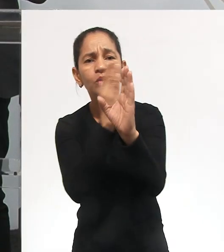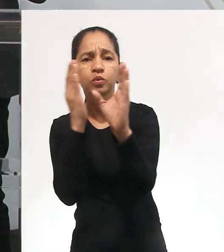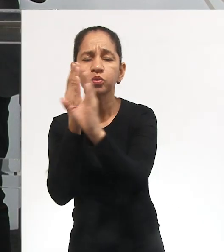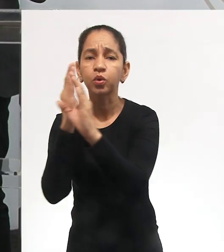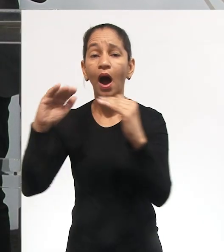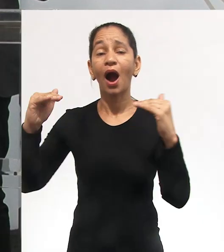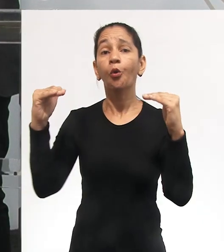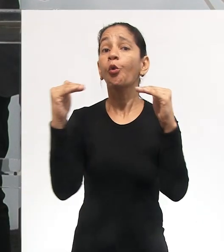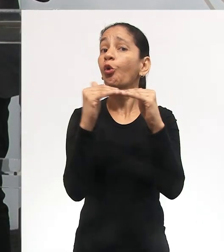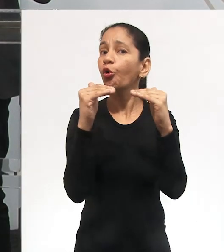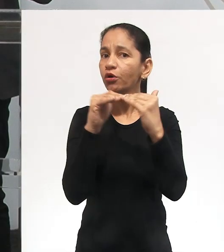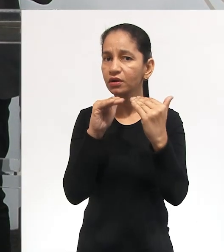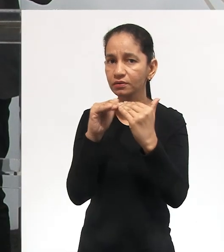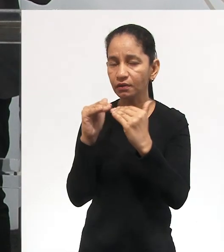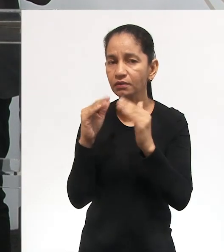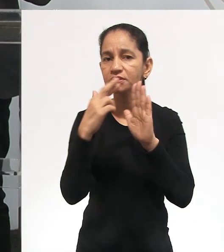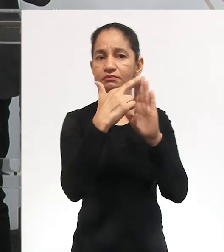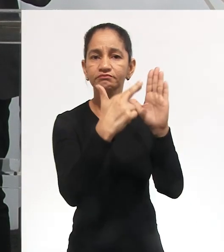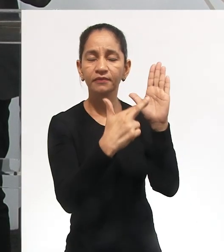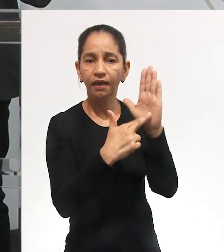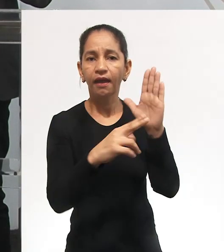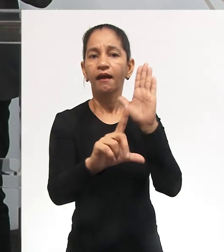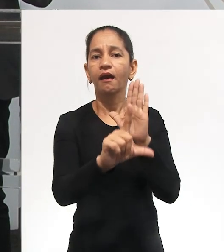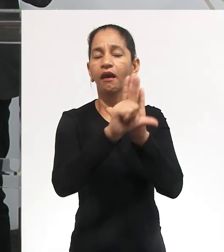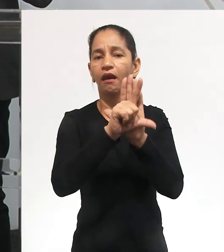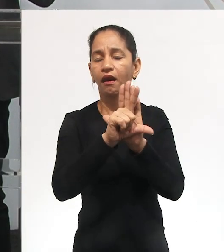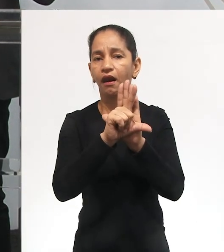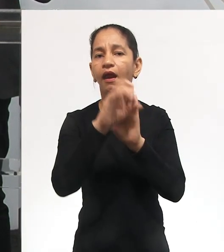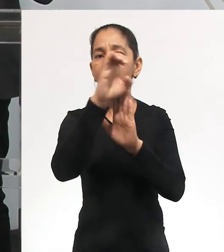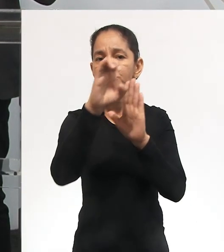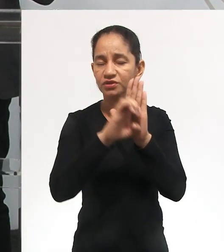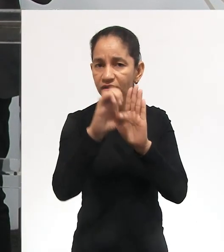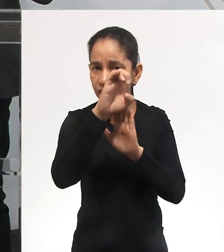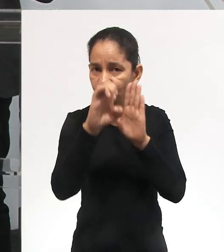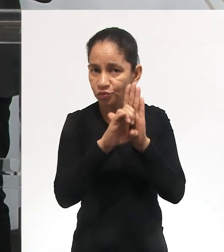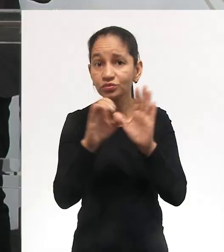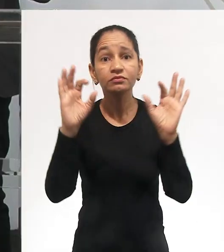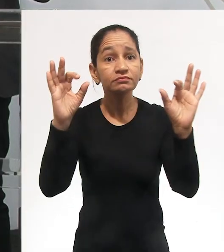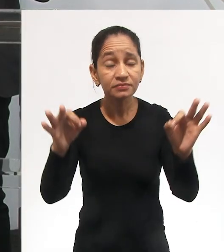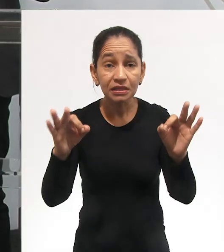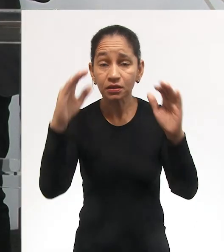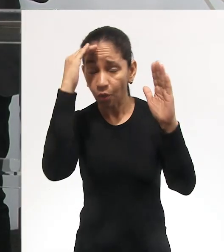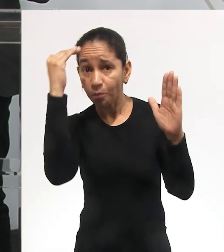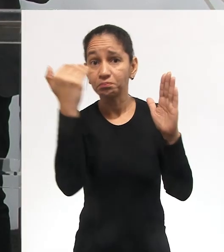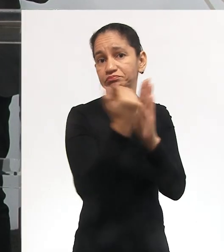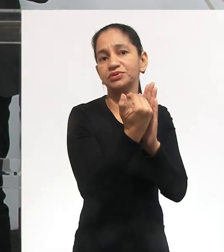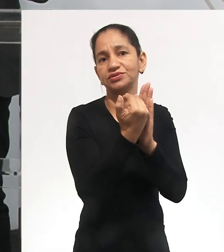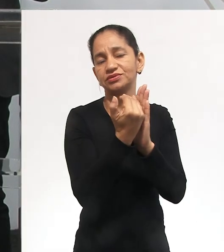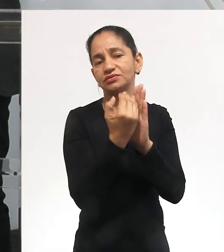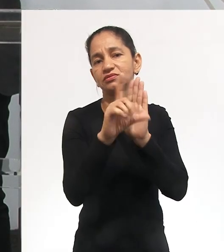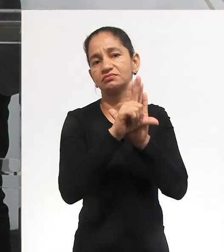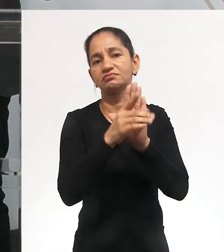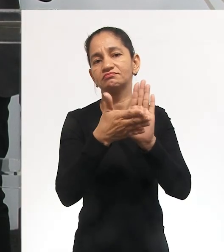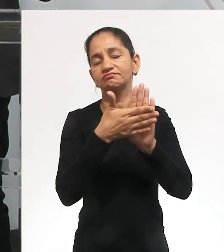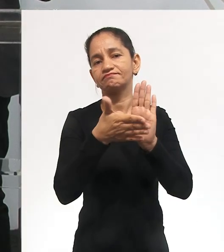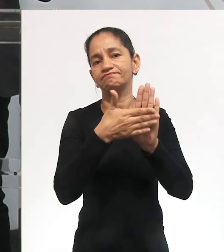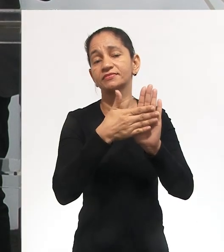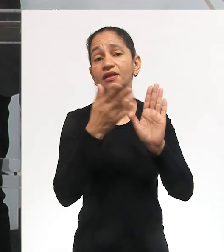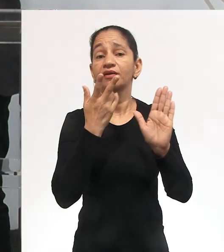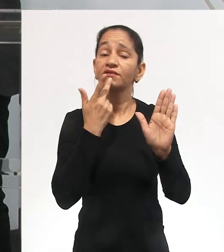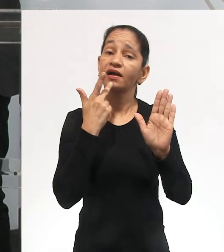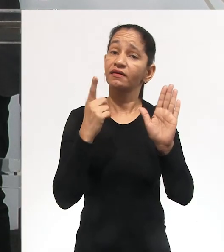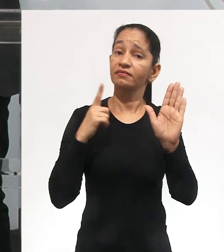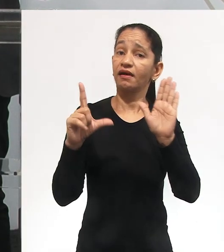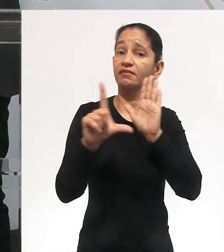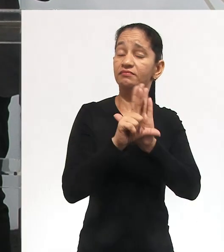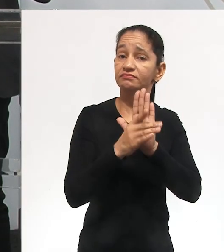compliance, né, com as normas, né, a formatação, né, de obediência, né, e atendimento às normas ali naquele